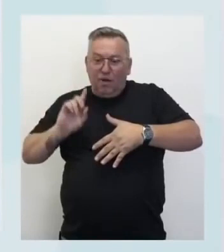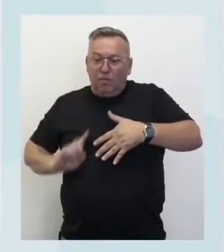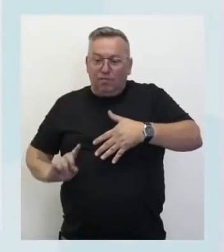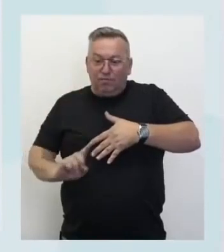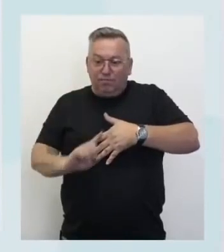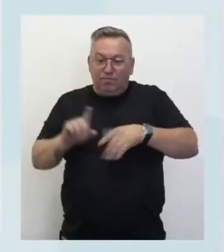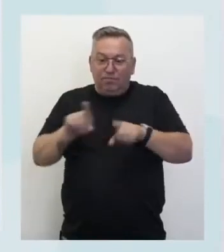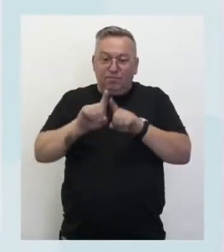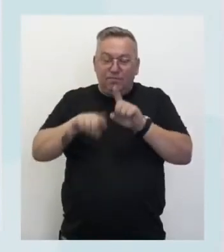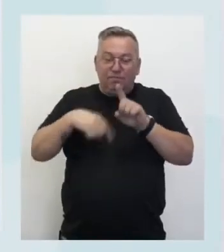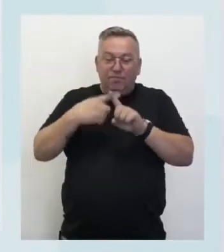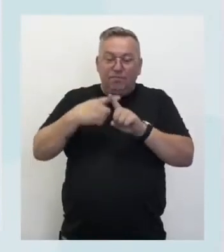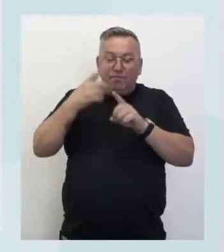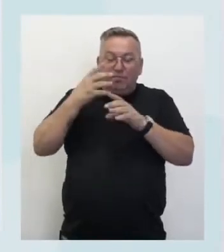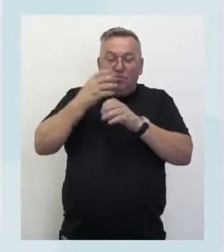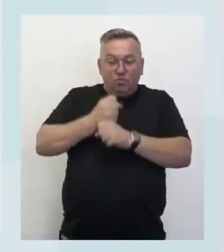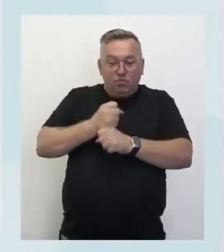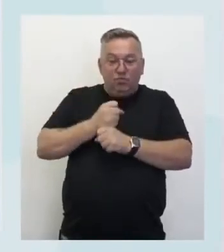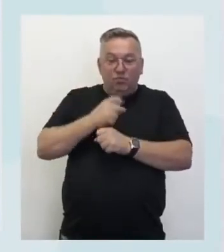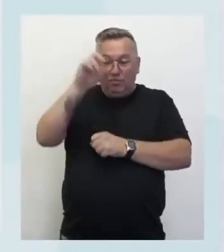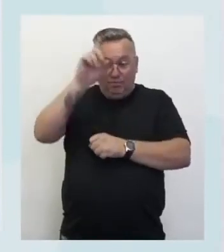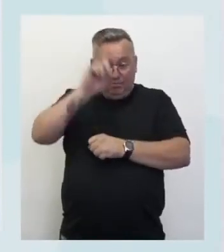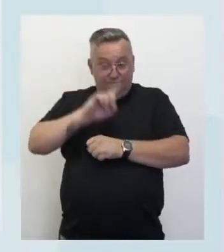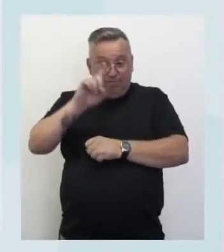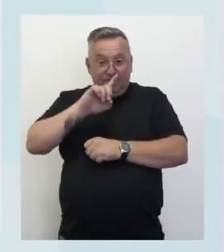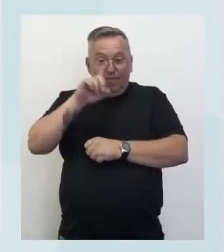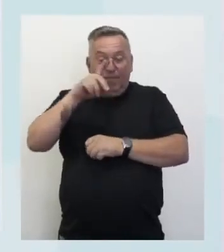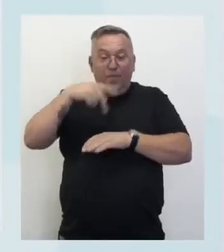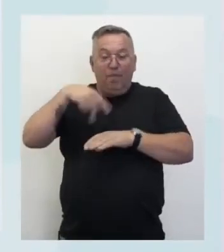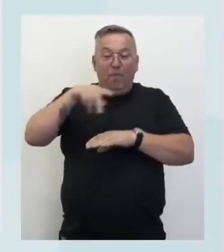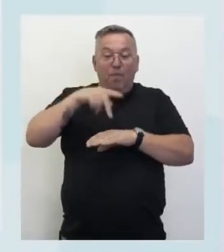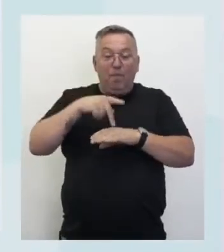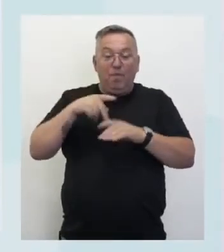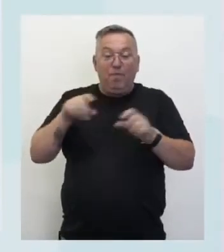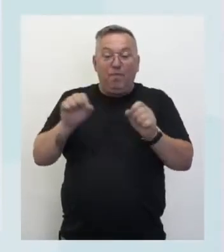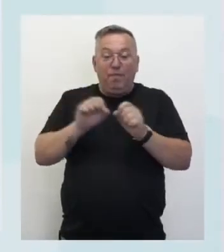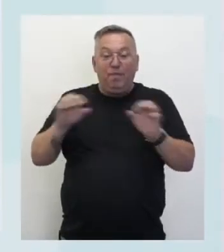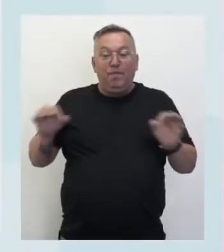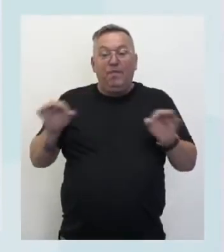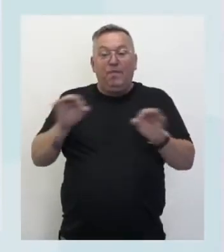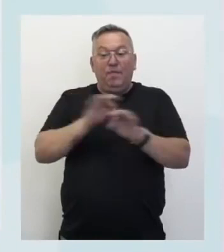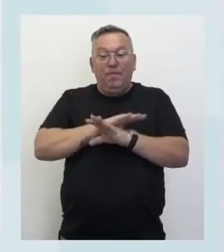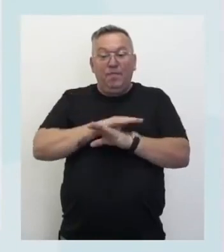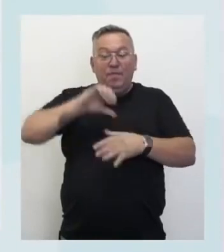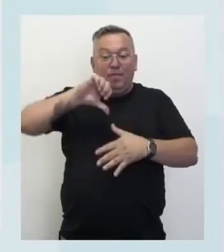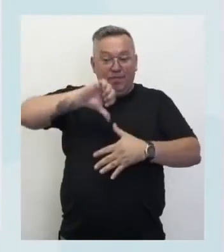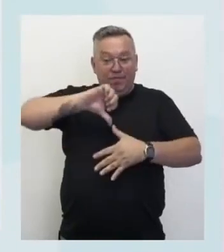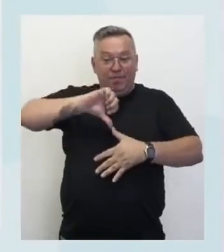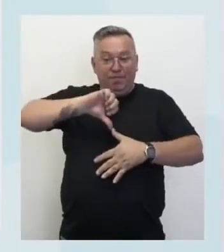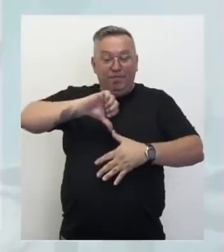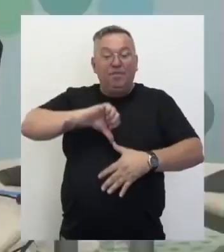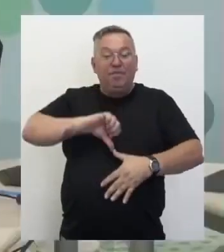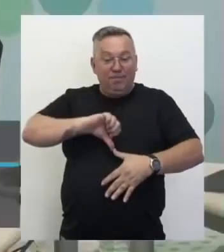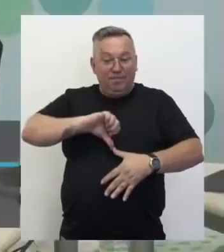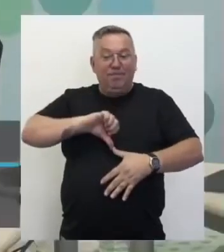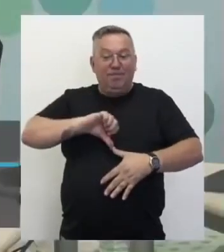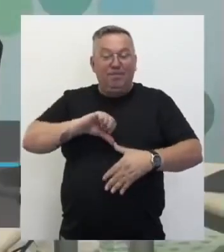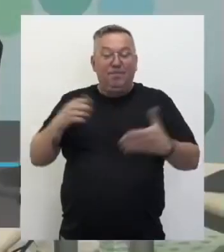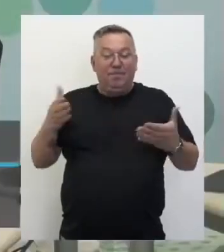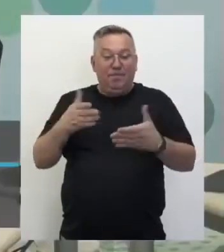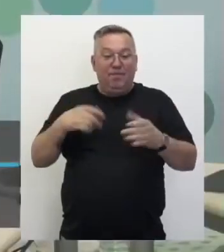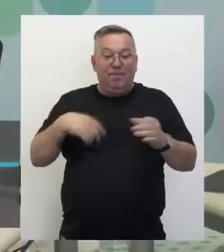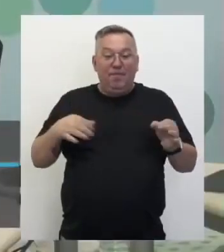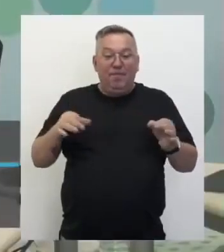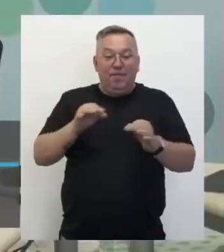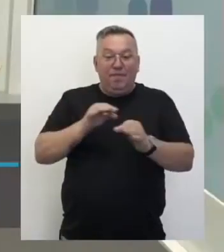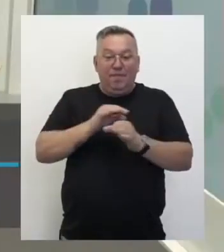claro, outro amarelo mais escuro. Então, esses são os países que compõem a América do Sul. Eu acho que ficou claro agora para a gente poder